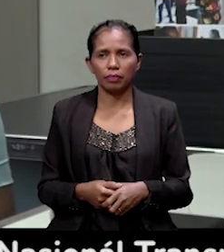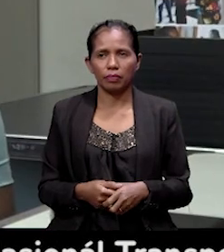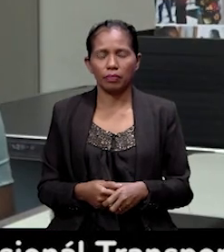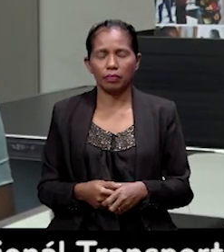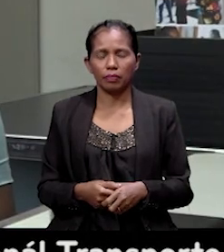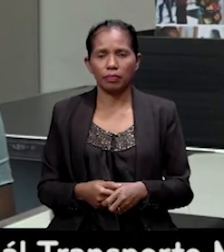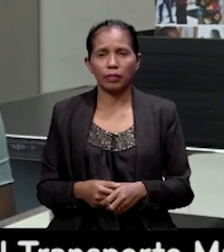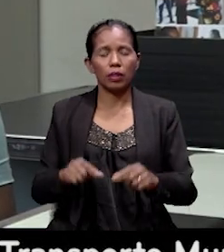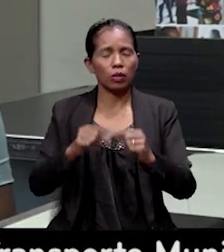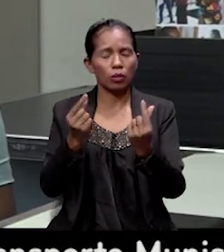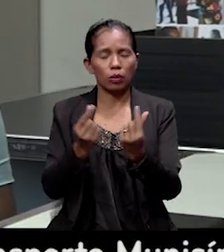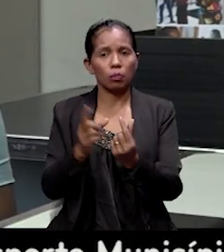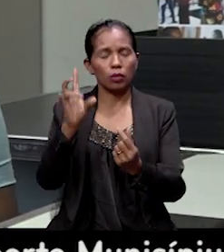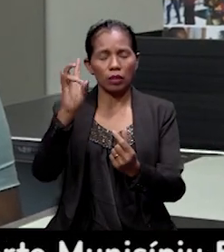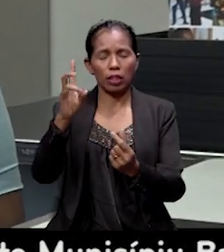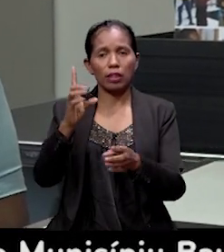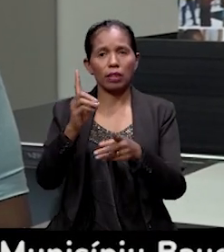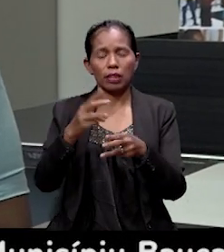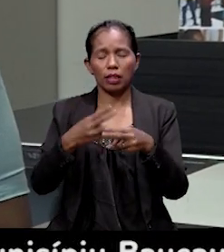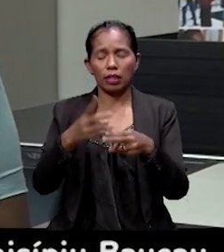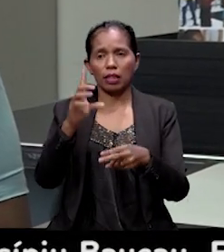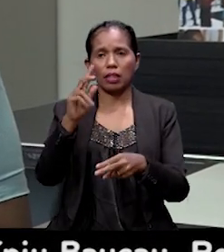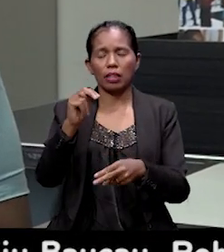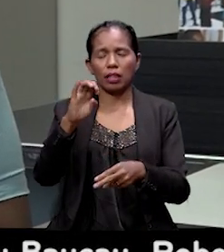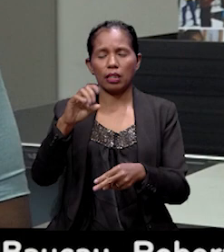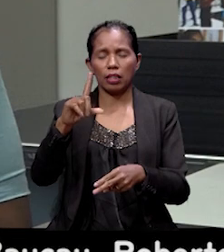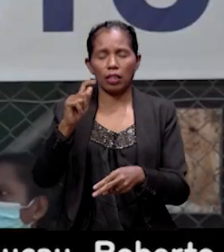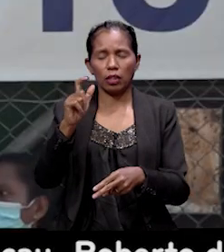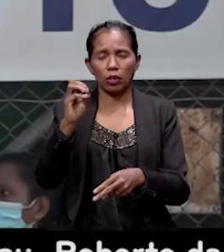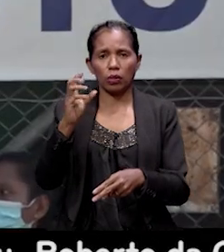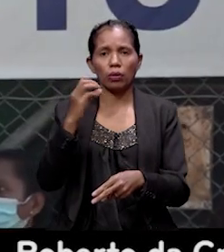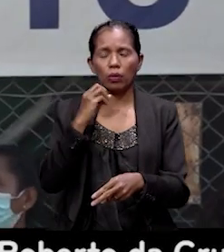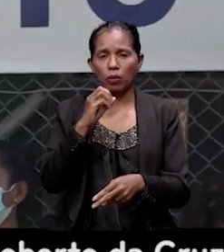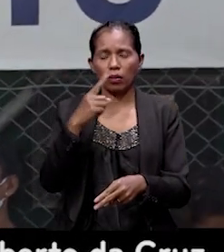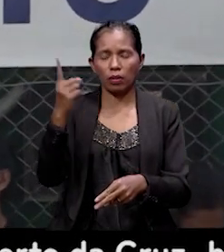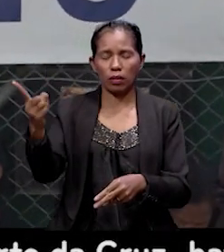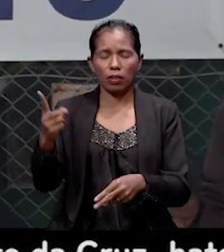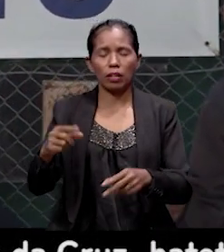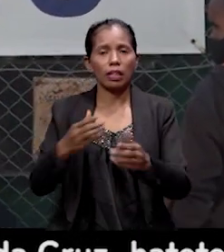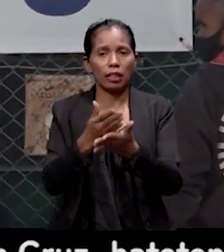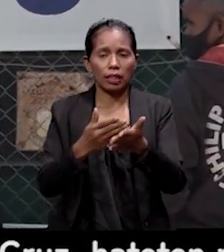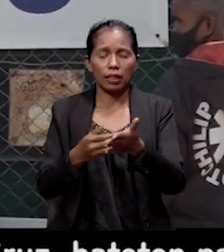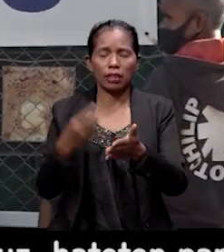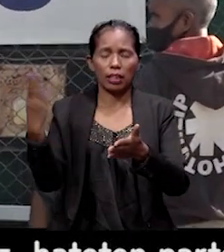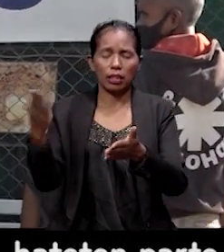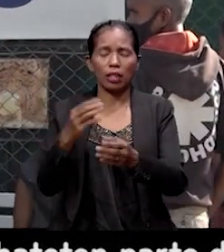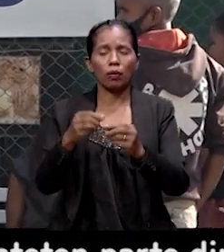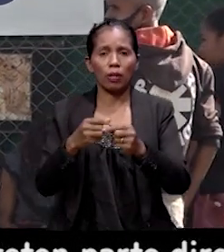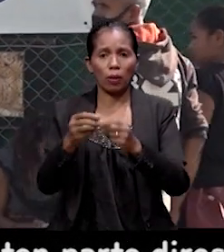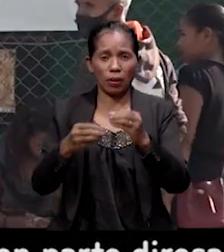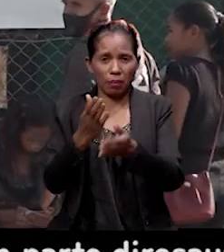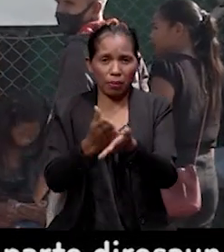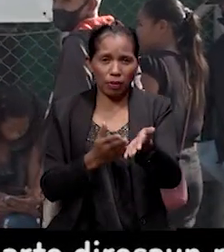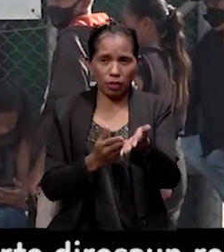Pilar 7, Nilton do Carmo da Silva, reconhece máquina operação e sala isolamento Veracruz, Balum e Aduni problema, mas